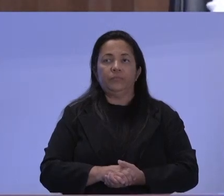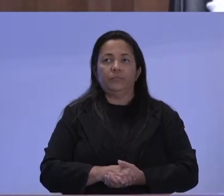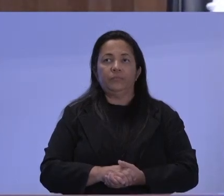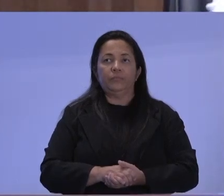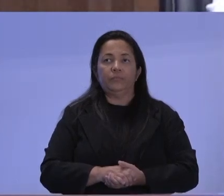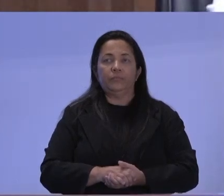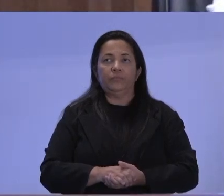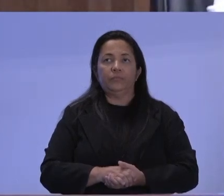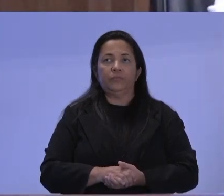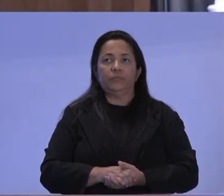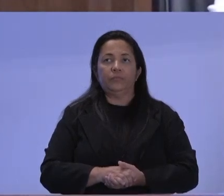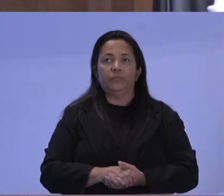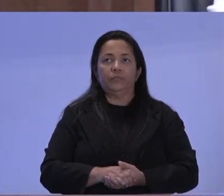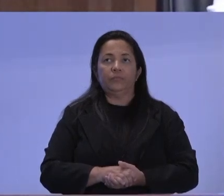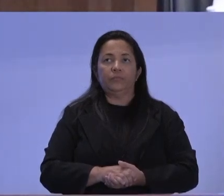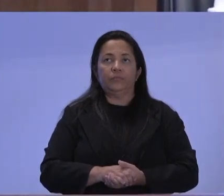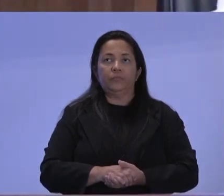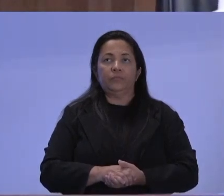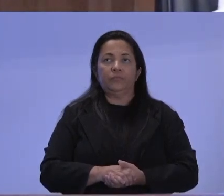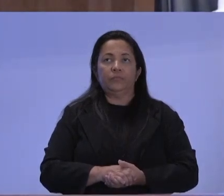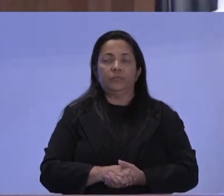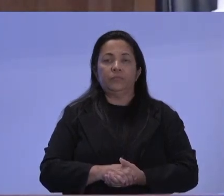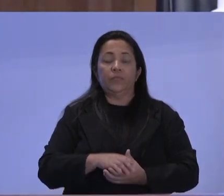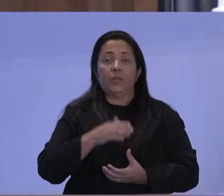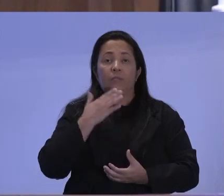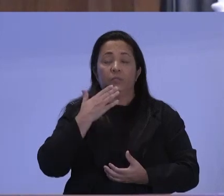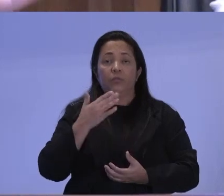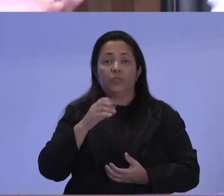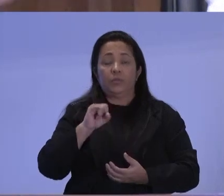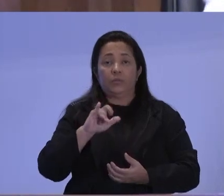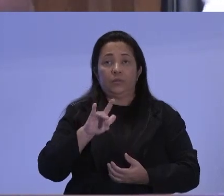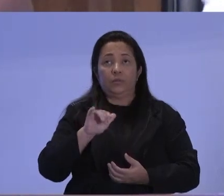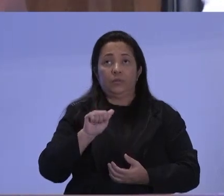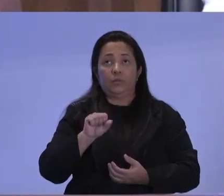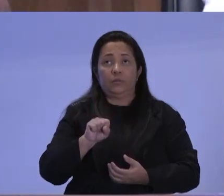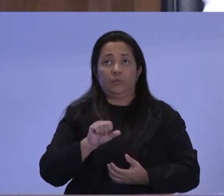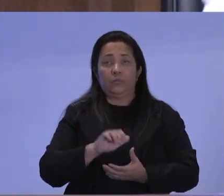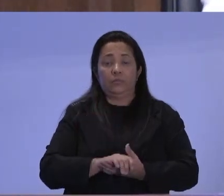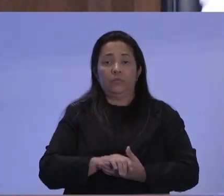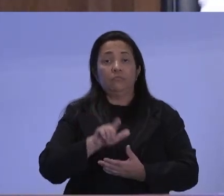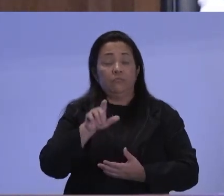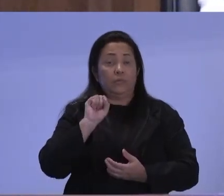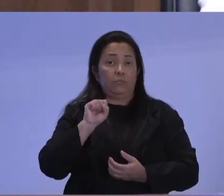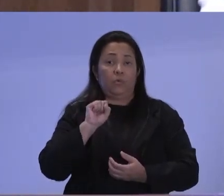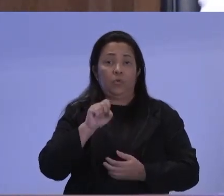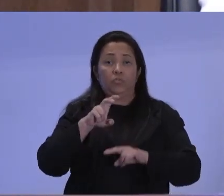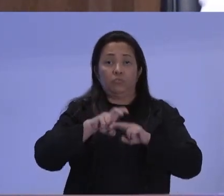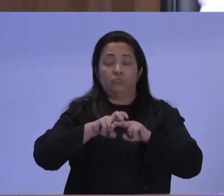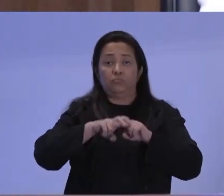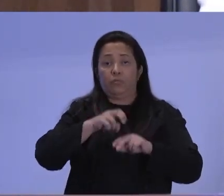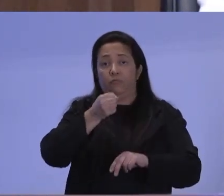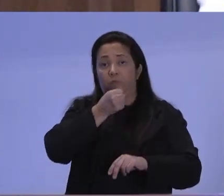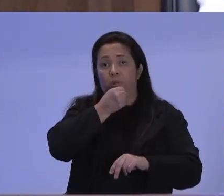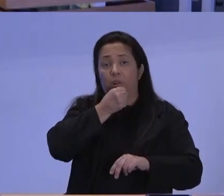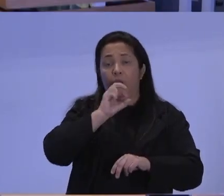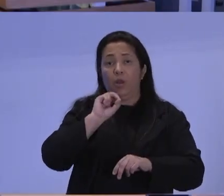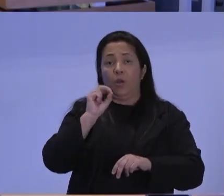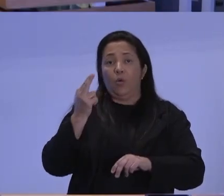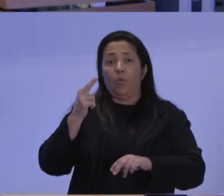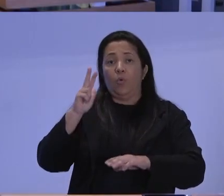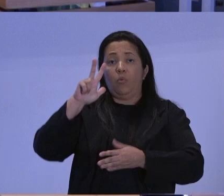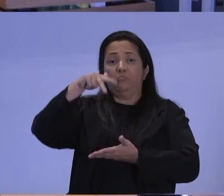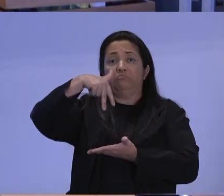do tempo, e agora a gente vai passar para o doutor Ciro Martins Gomes, que pode falar daqui ou da tribuna, como ele preferir.